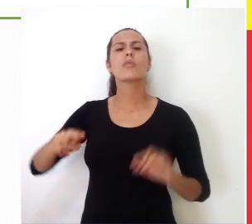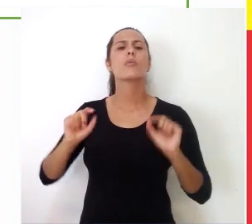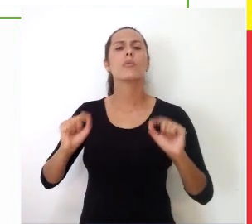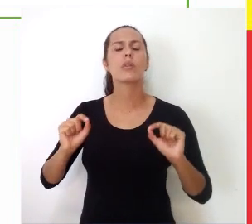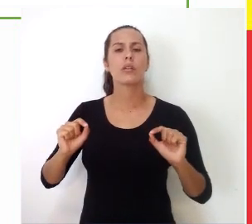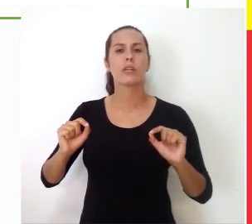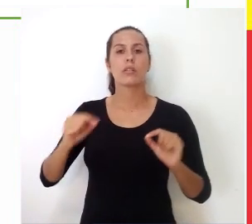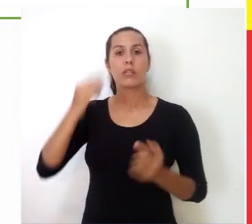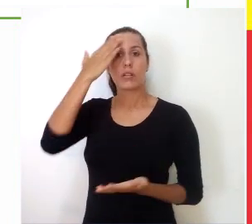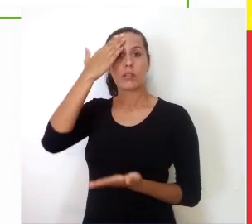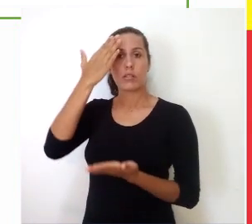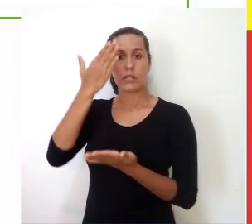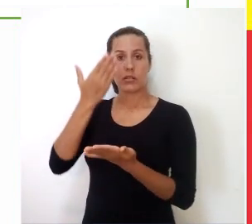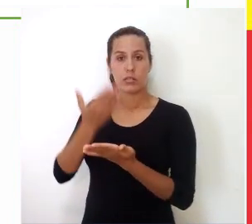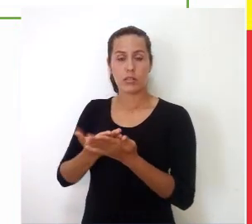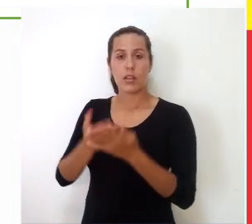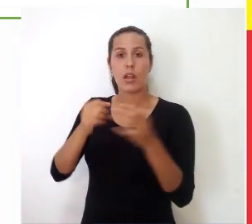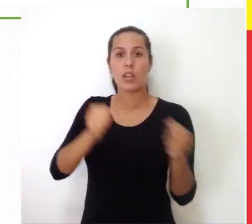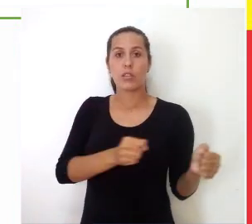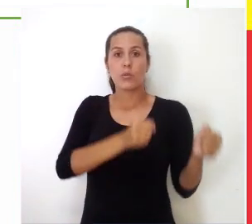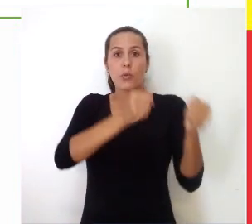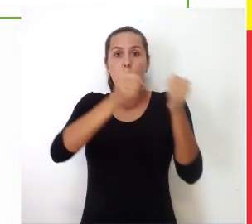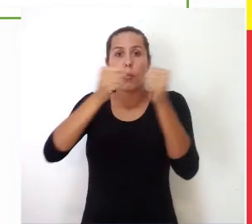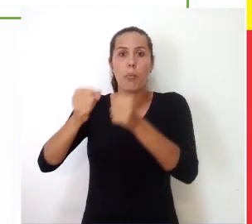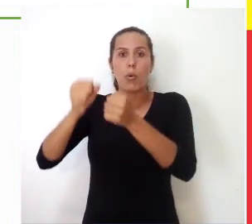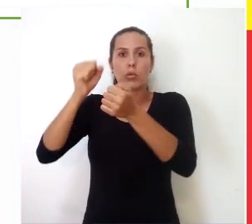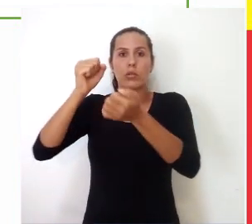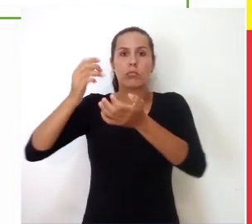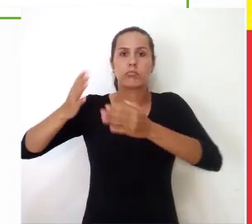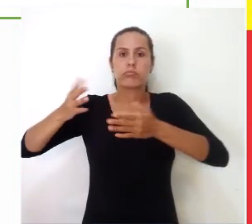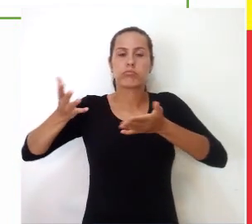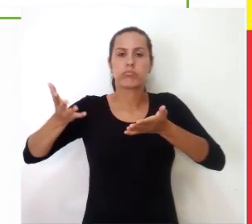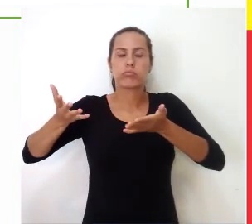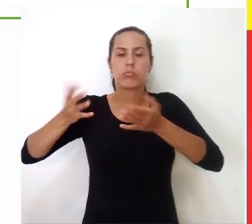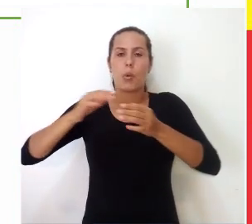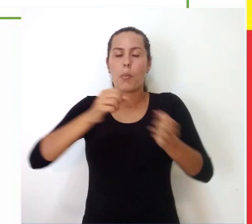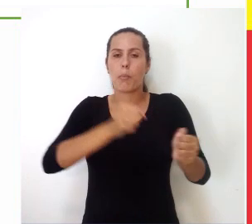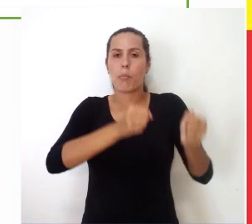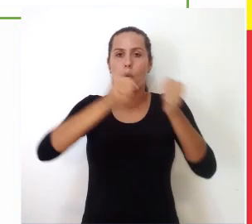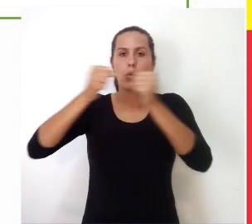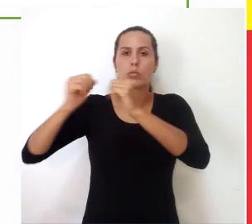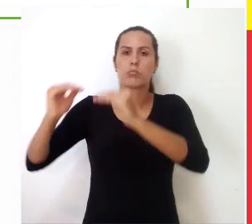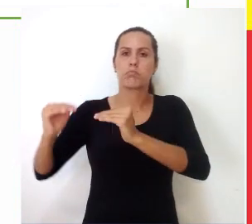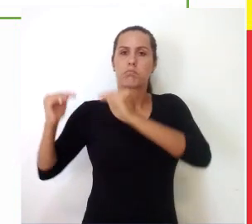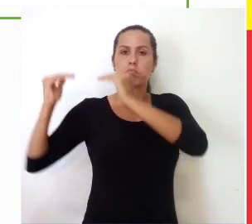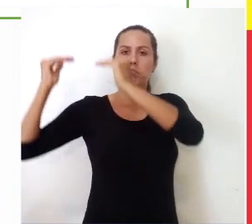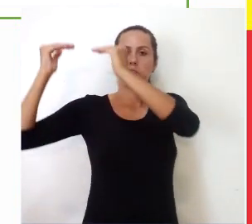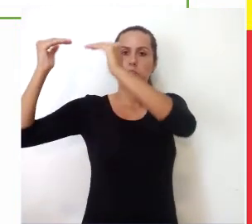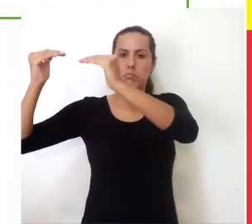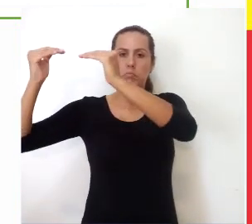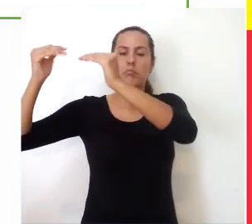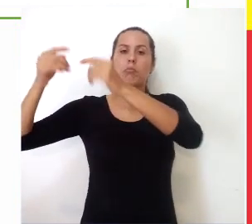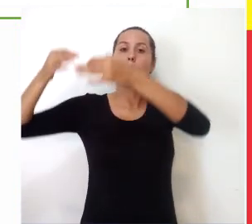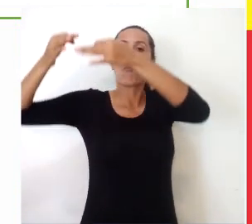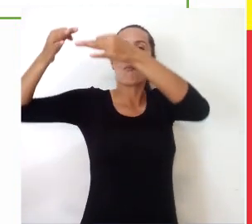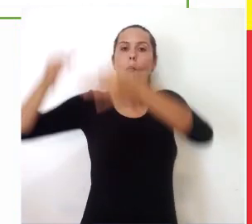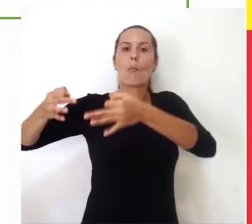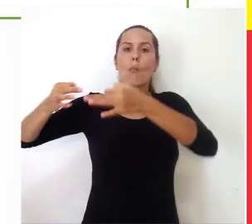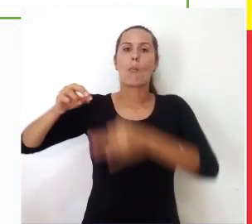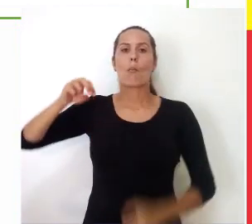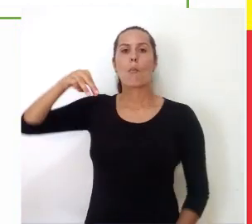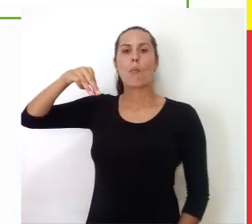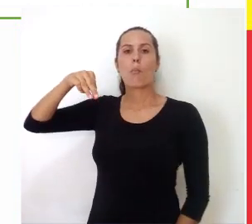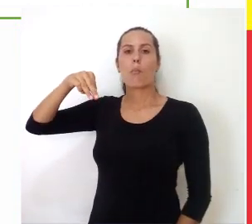A crença em um poder superior, que resulta em uma postura moral diante da sociedade. Já